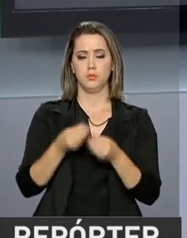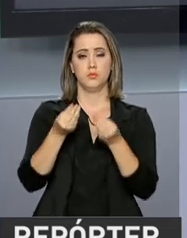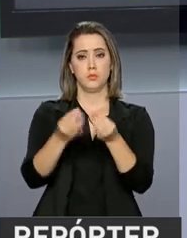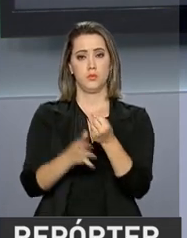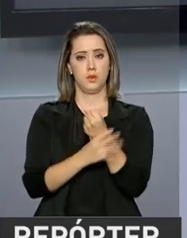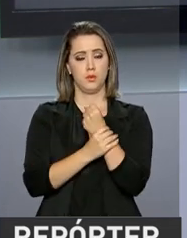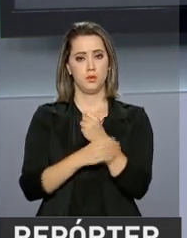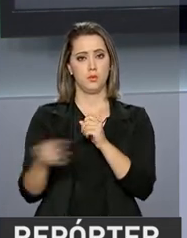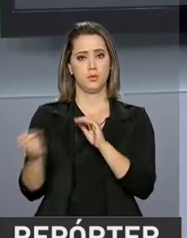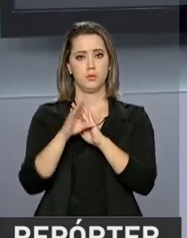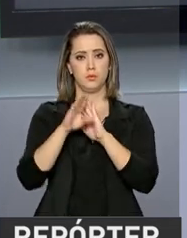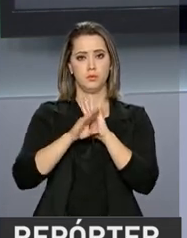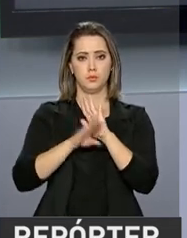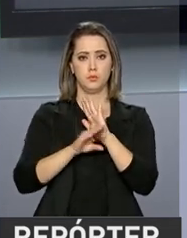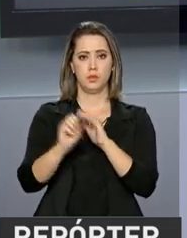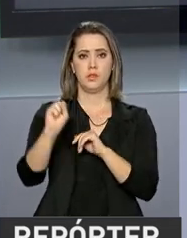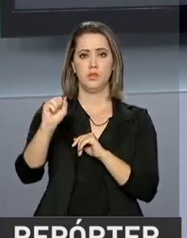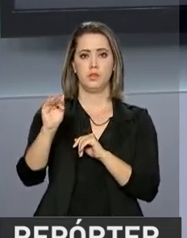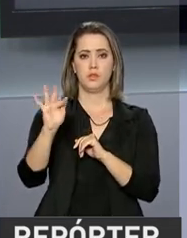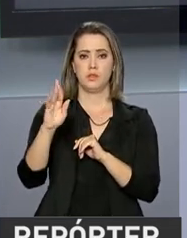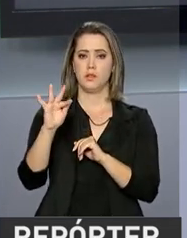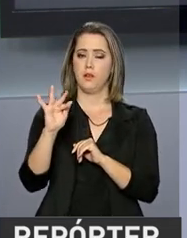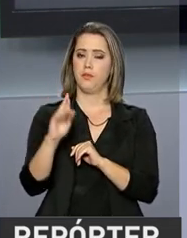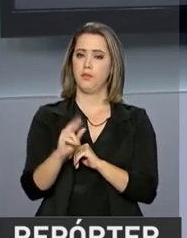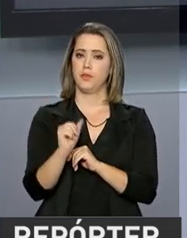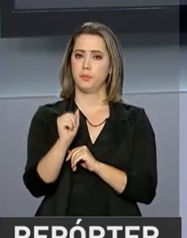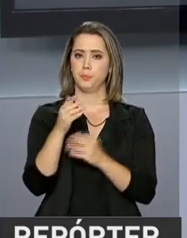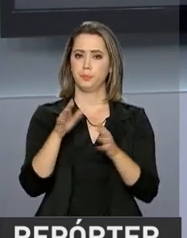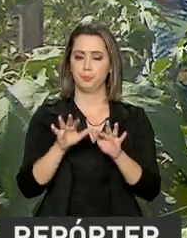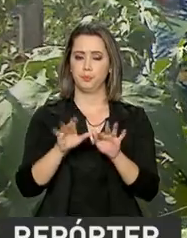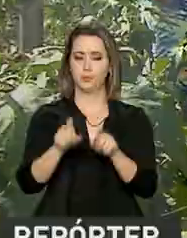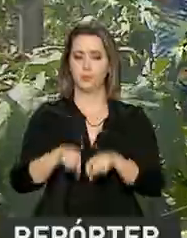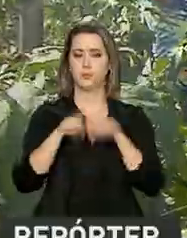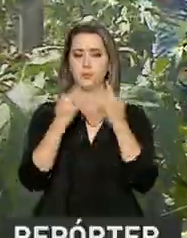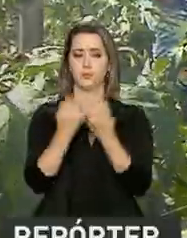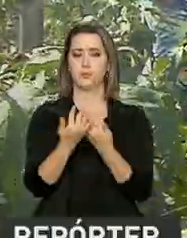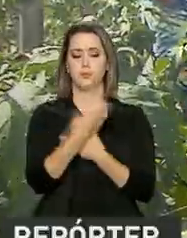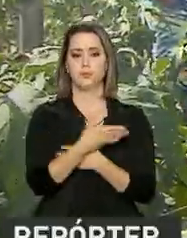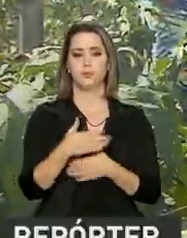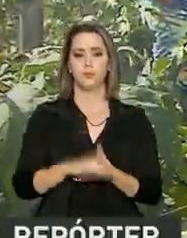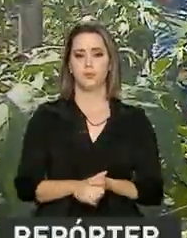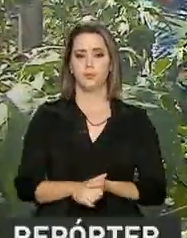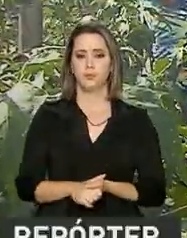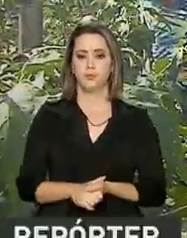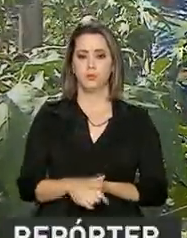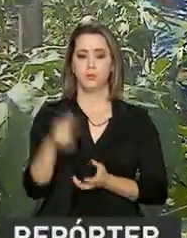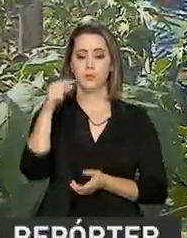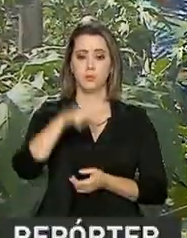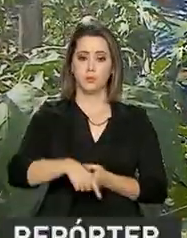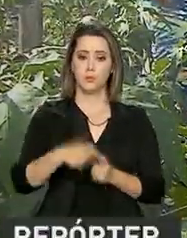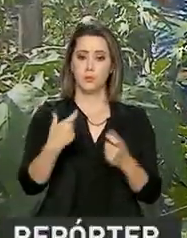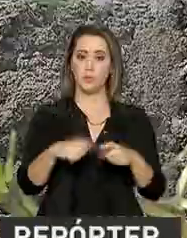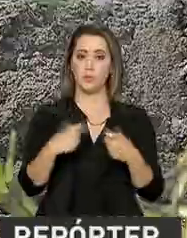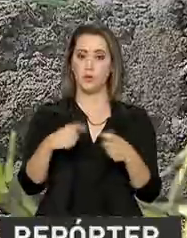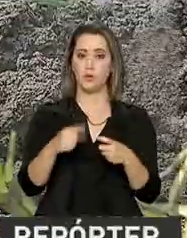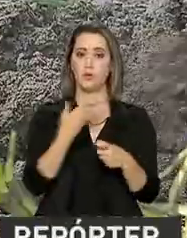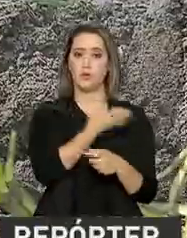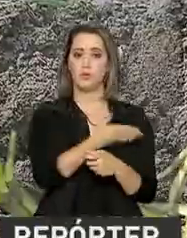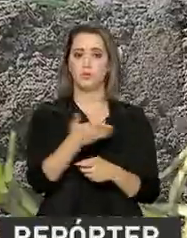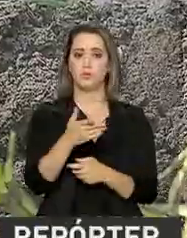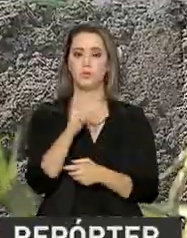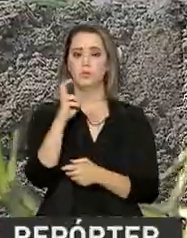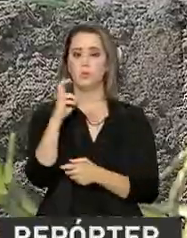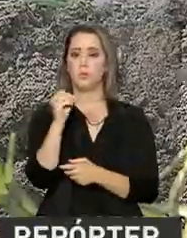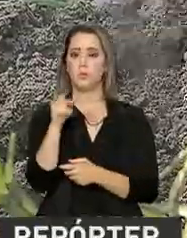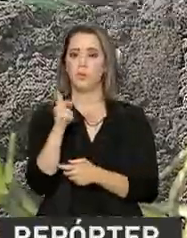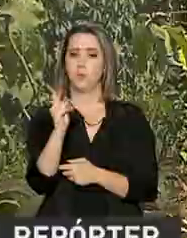garantida no novo plano safra da Agricultura Familiar nesta pequena propriedade a 50